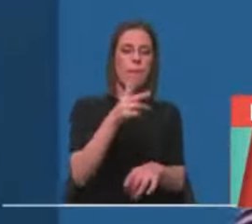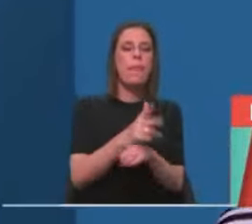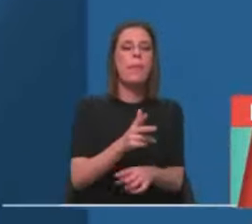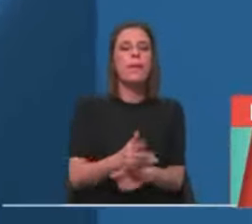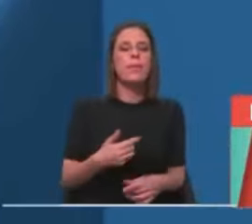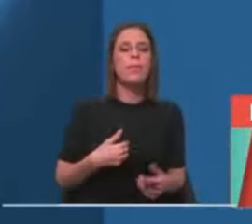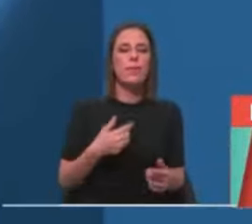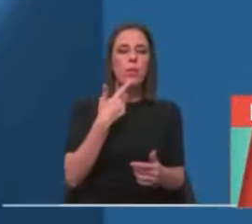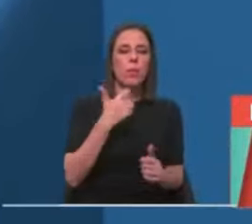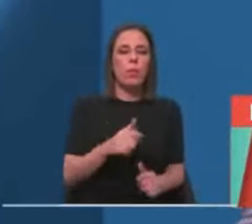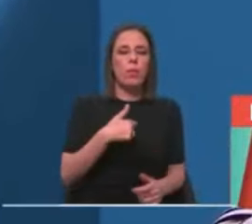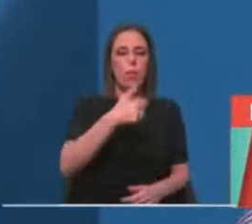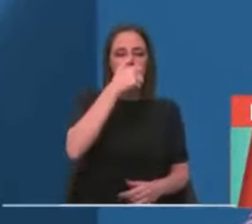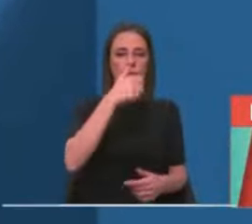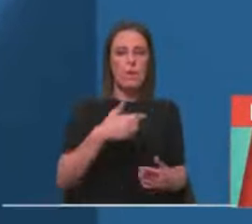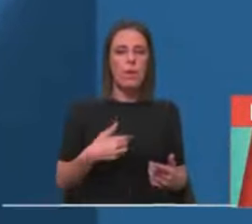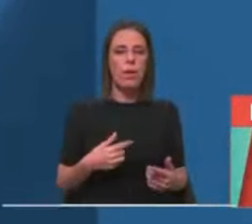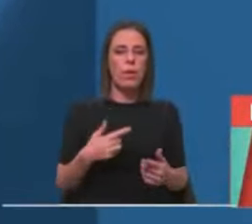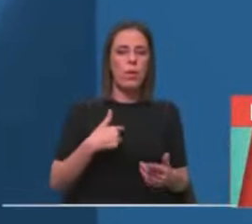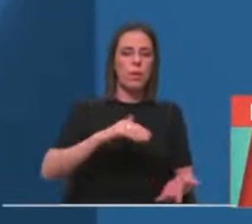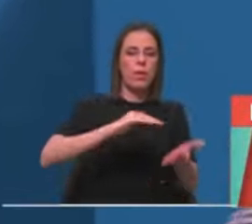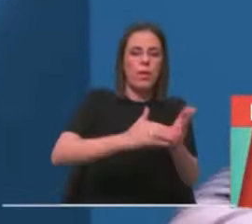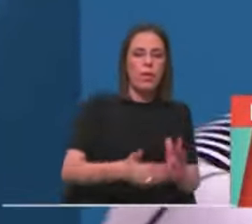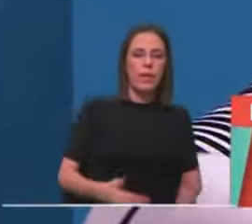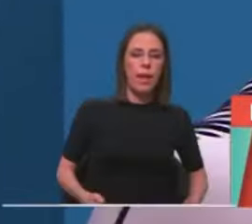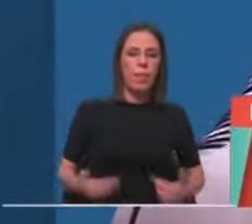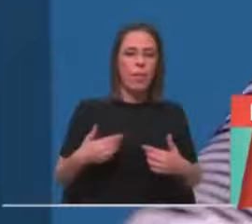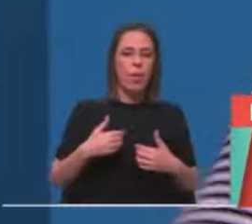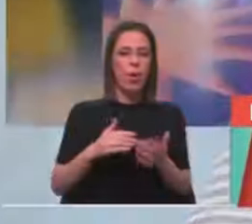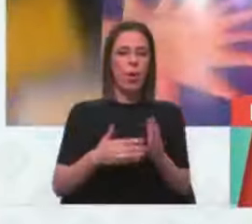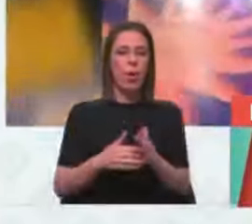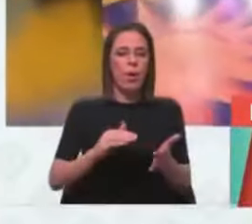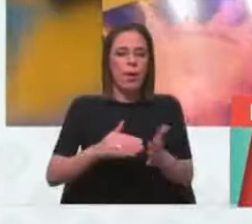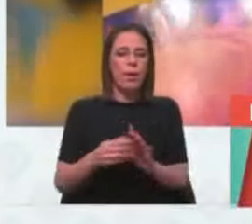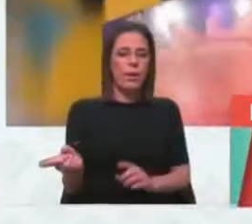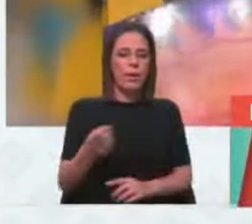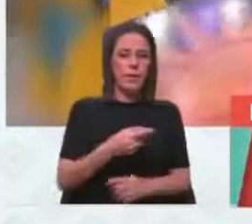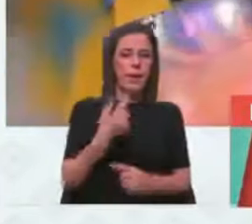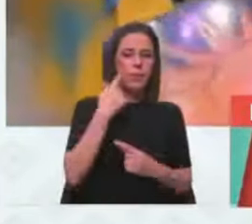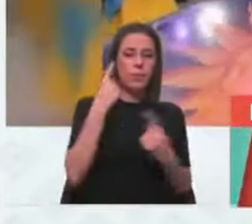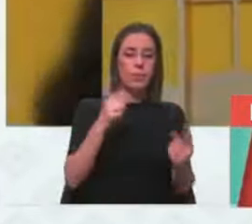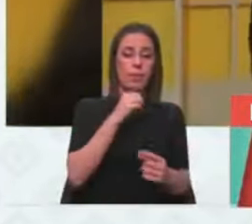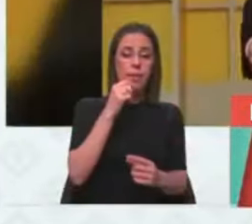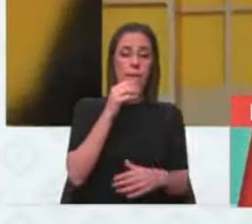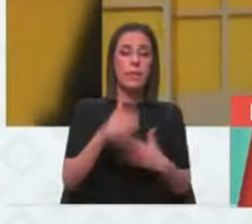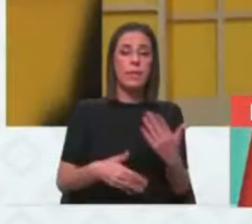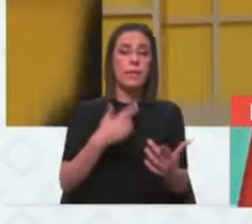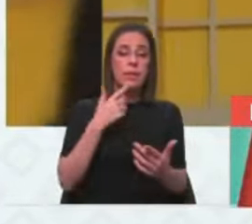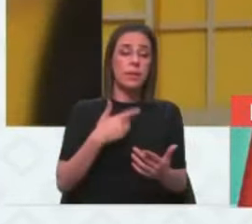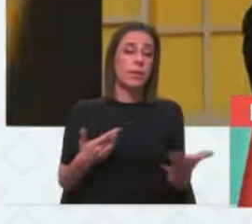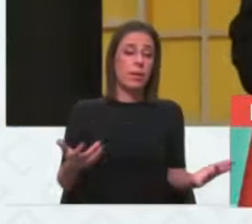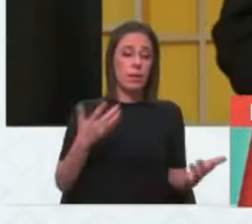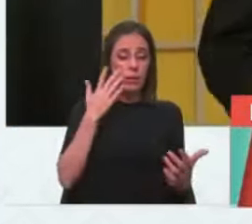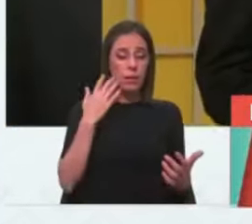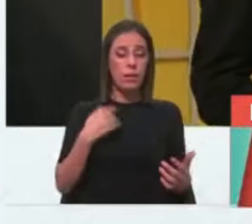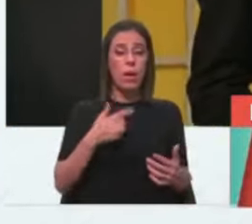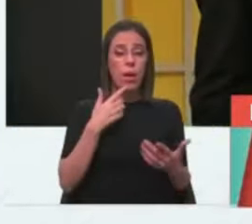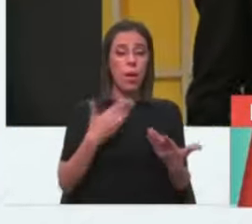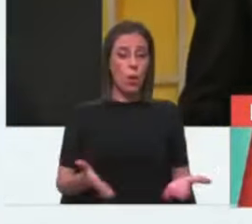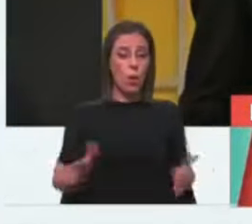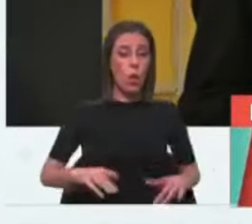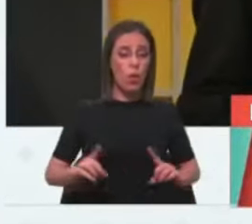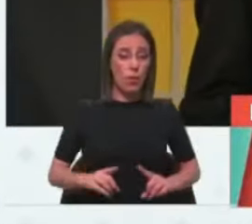eu nunca podia. Ou dava, tinha exames, ou tinha provas orais, nunca dava. Até que a altura disse assim, olha, sou capinhão, se ele vem